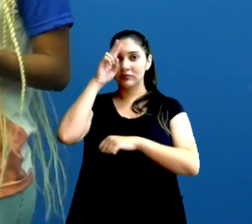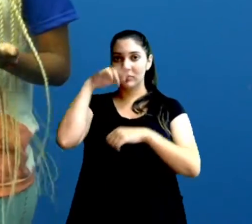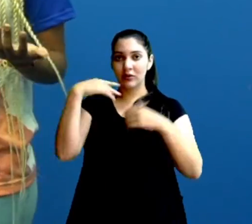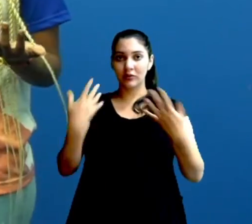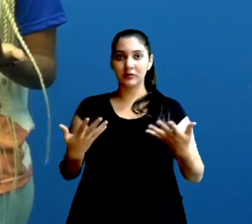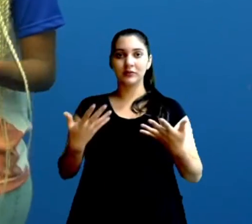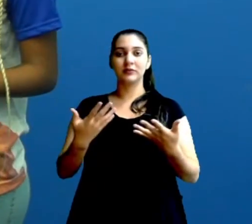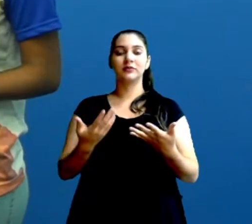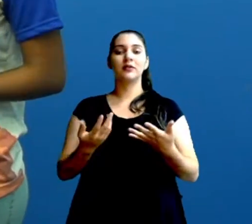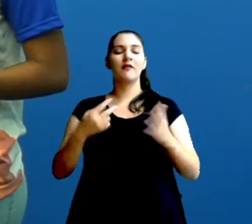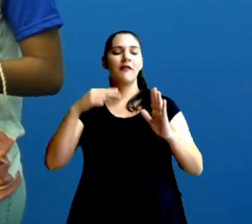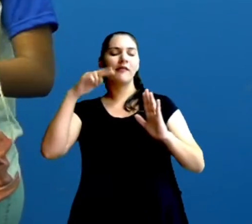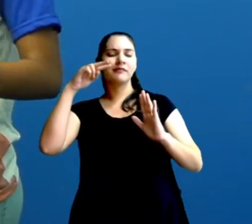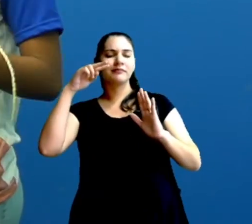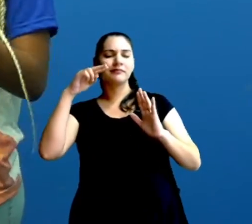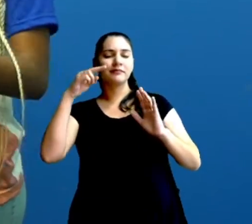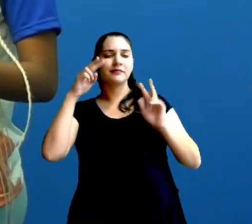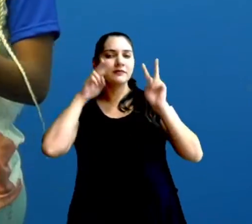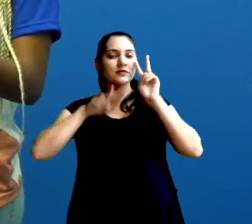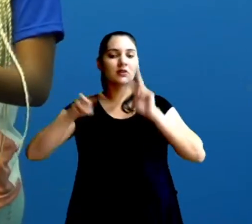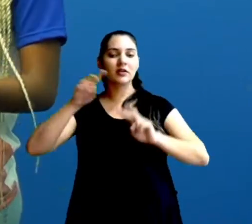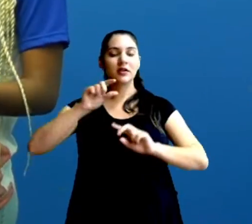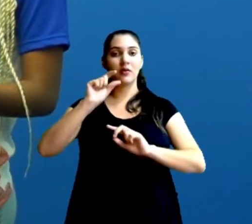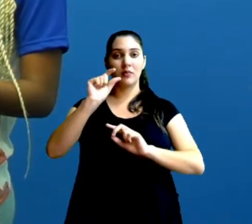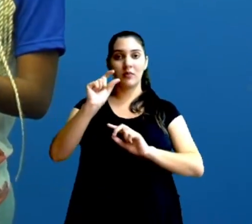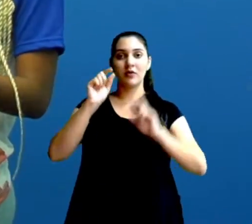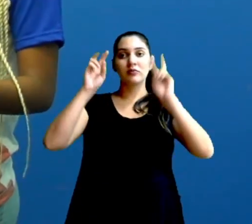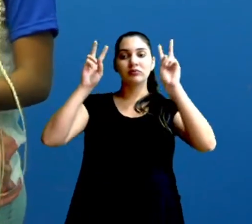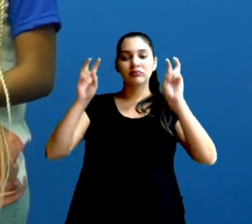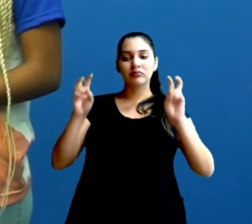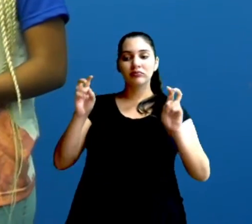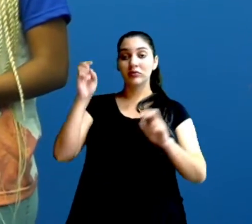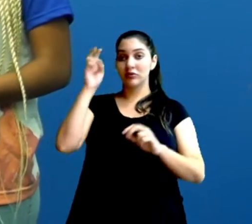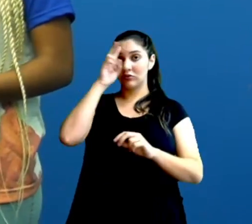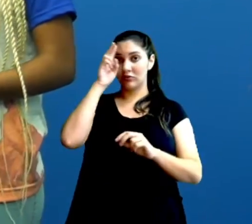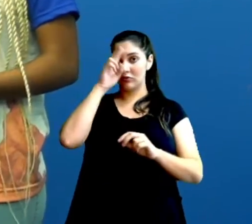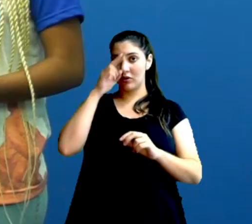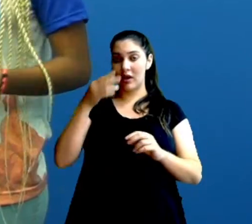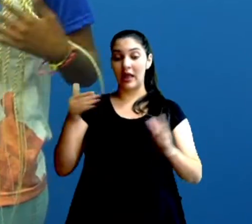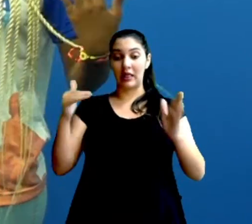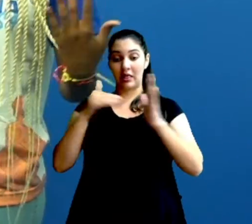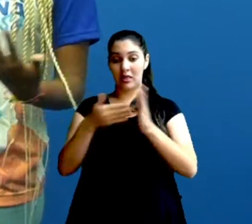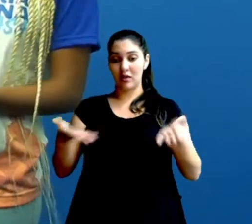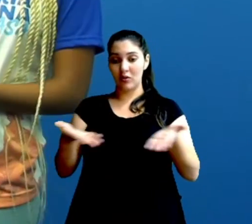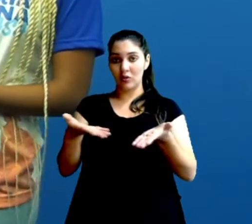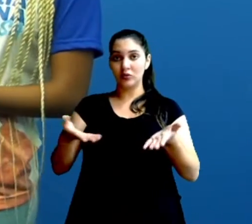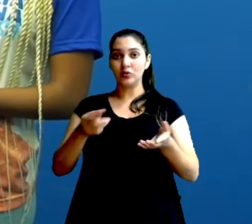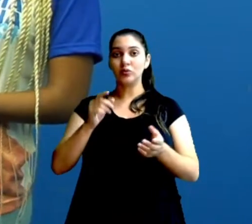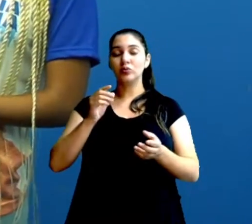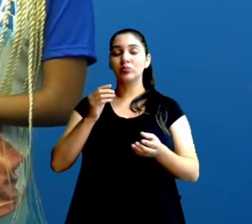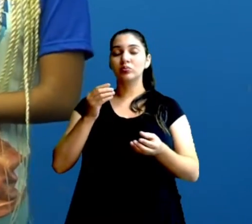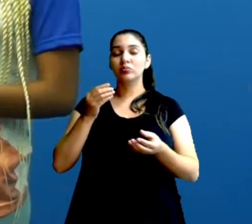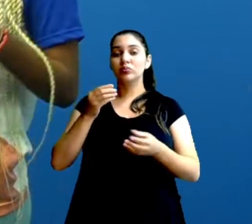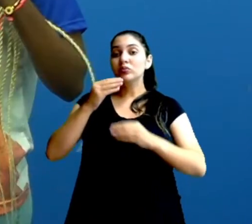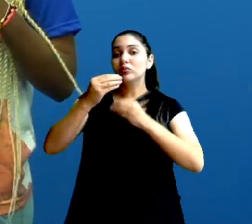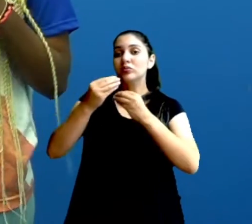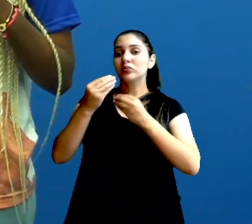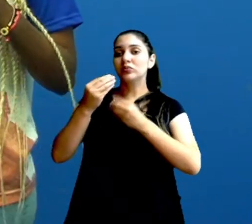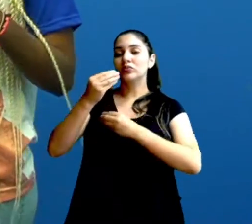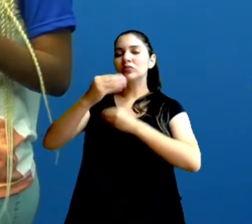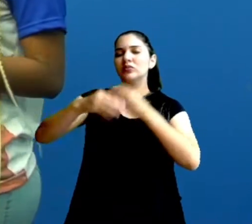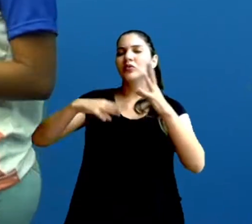E aí a gente vai ver um pouquinho, fazer esse contexto histórico e até hoje em dia, tudo que está rolando, tudo que está